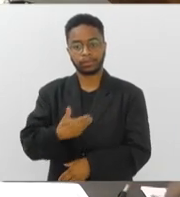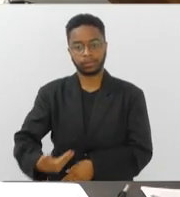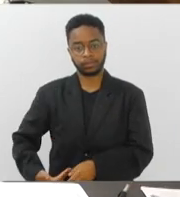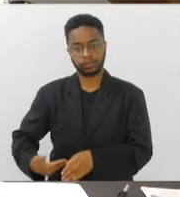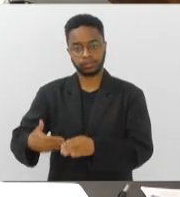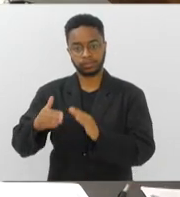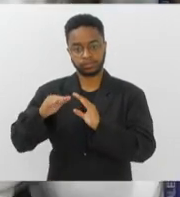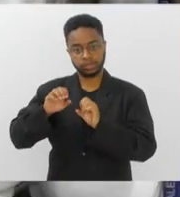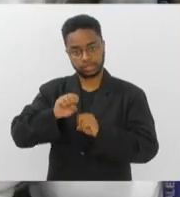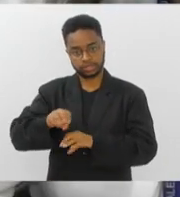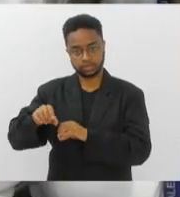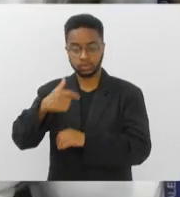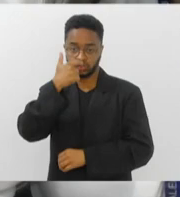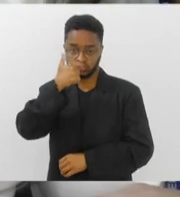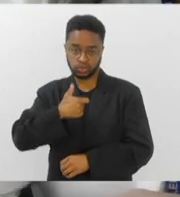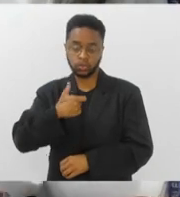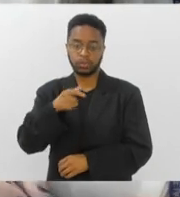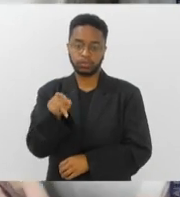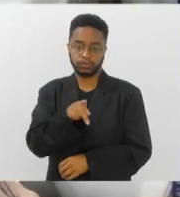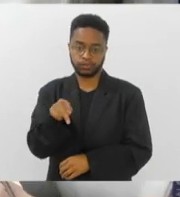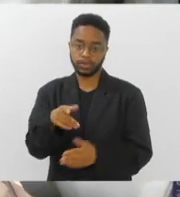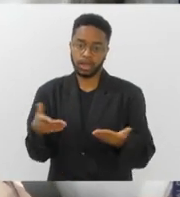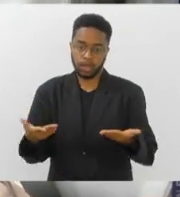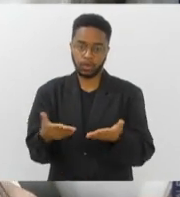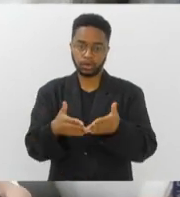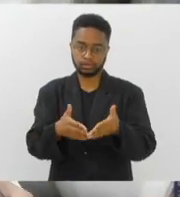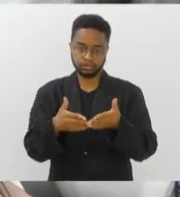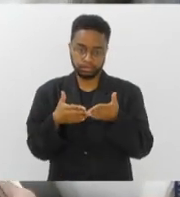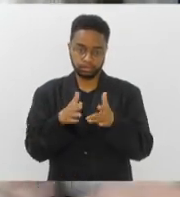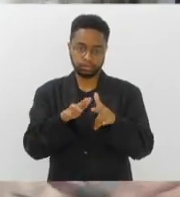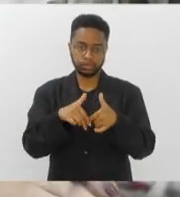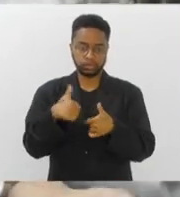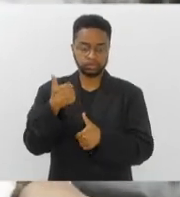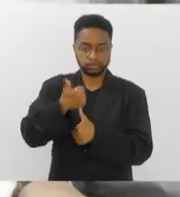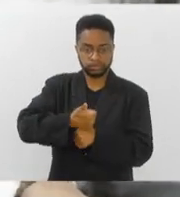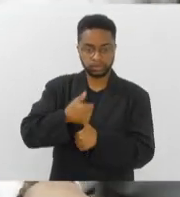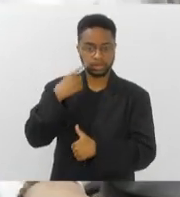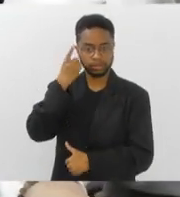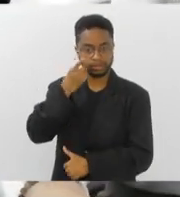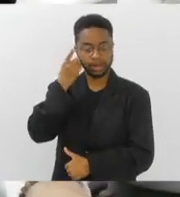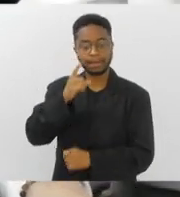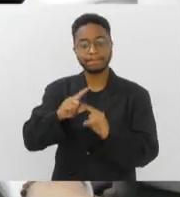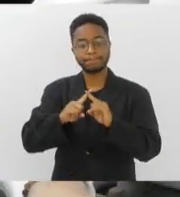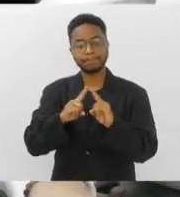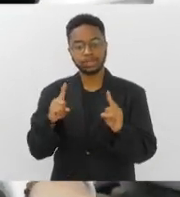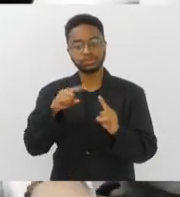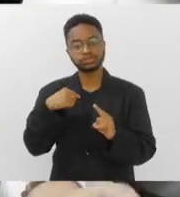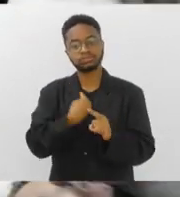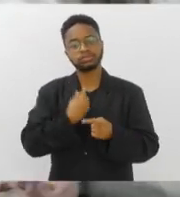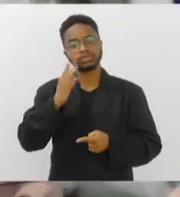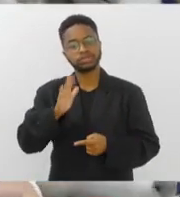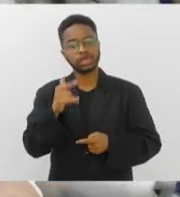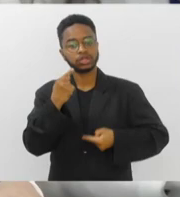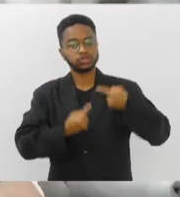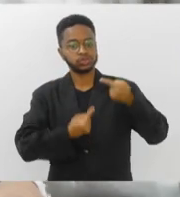como professora agora licenciada para estar deputada, eu já era uma questão muito discutida nas